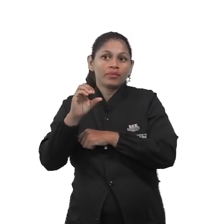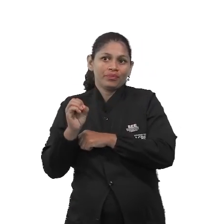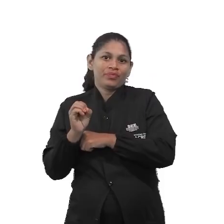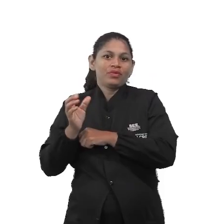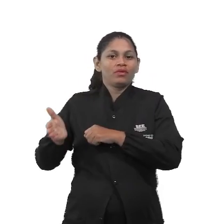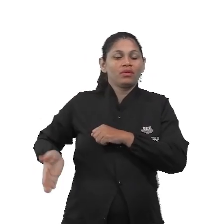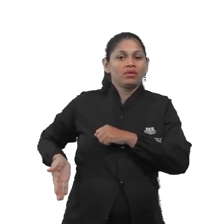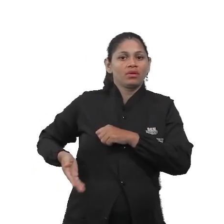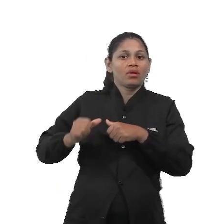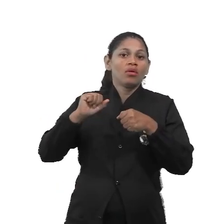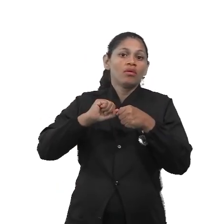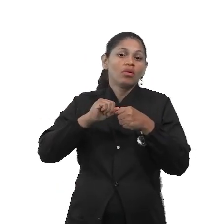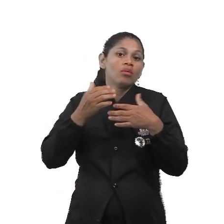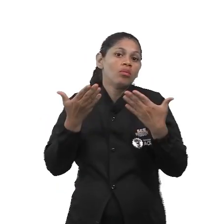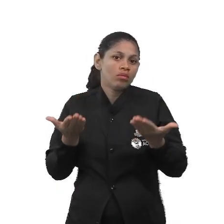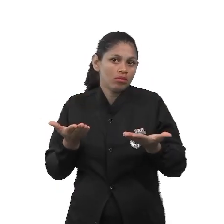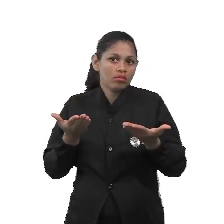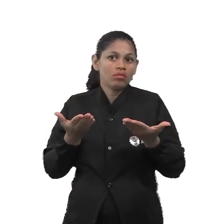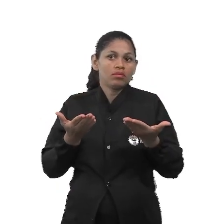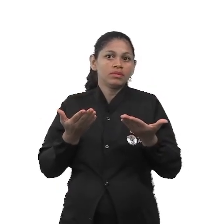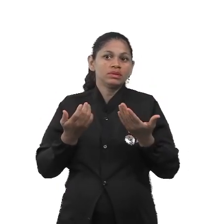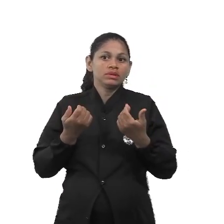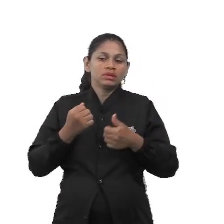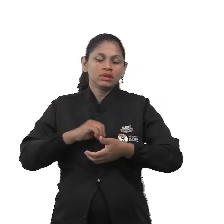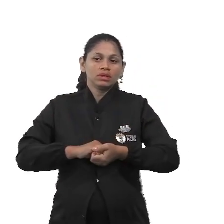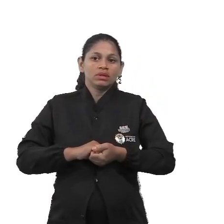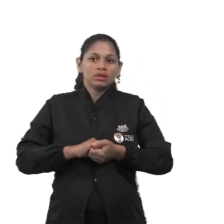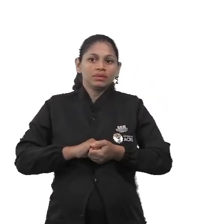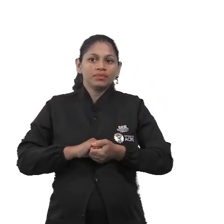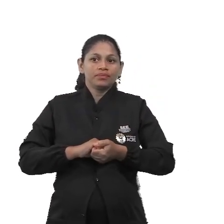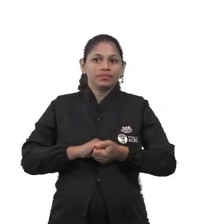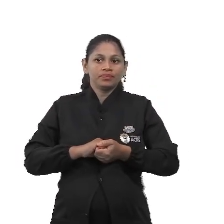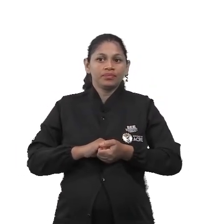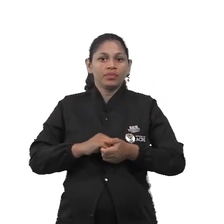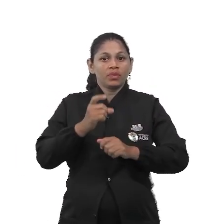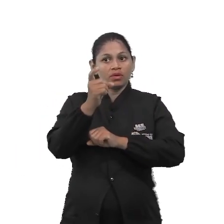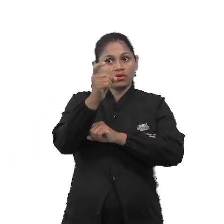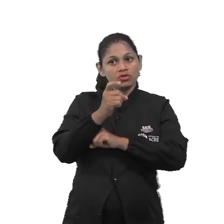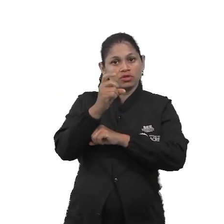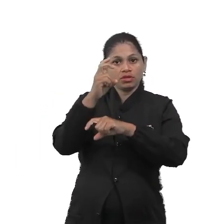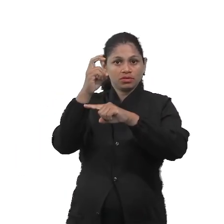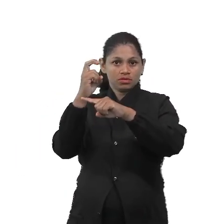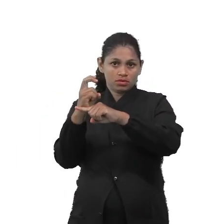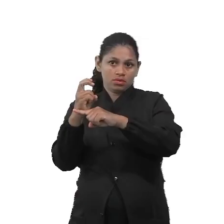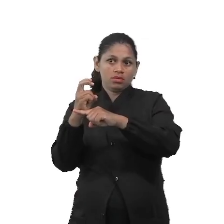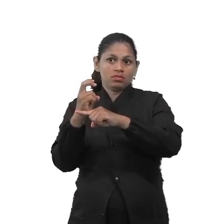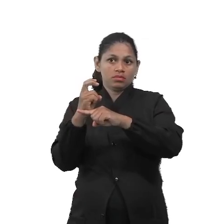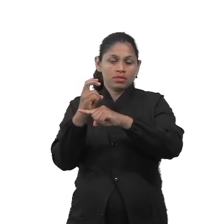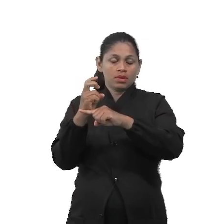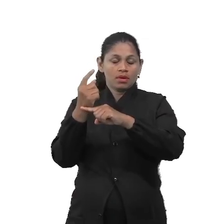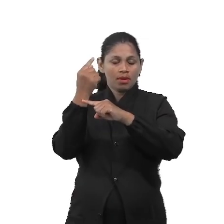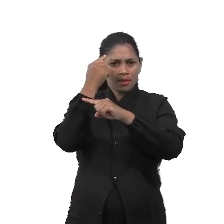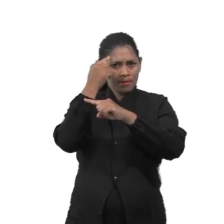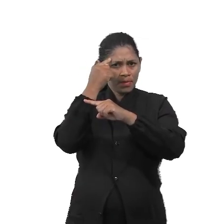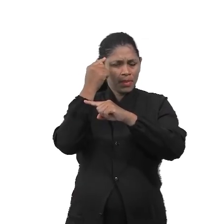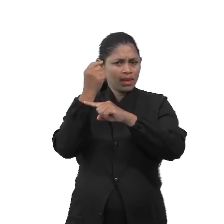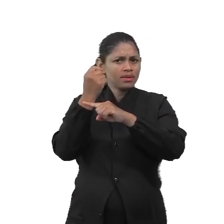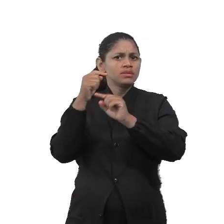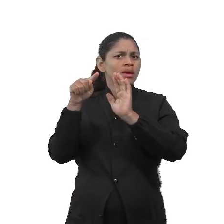para 6. O nosso macete do mais e do menos vai ficar x está para 5 e vai pensar. Gente, pensa